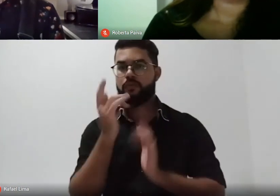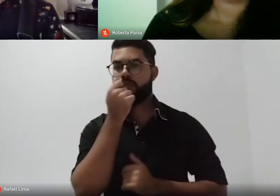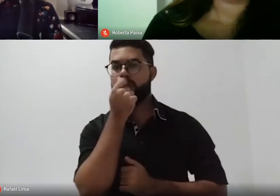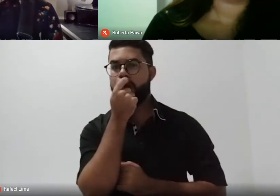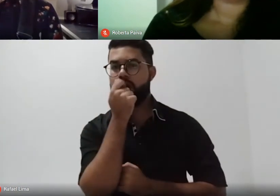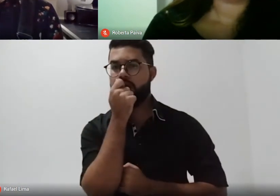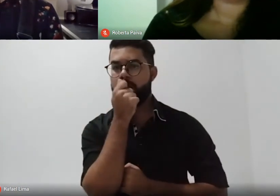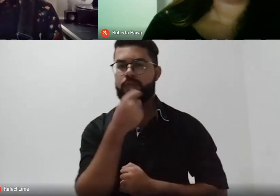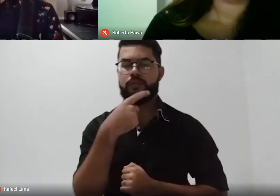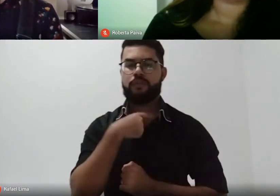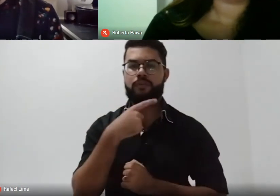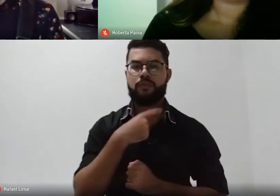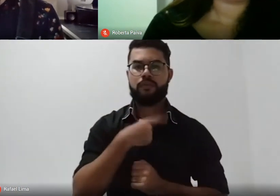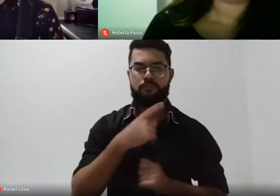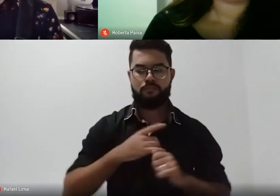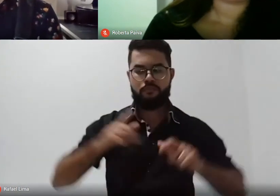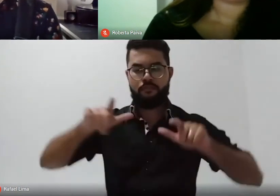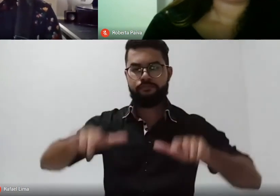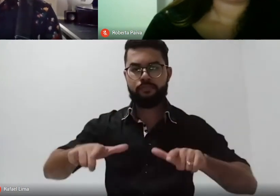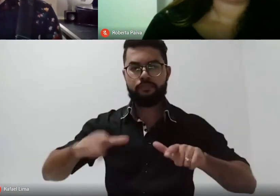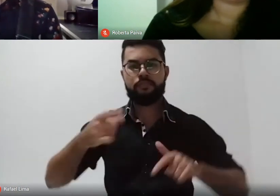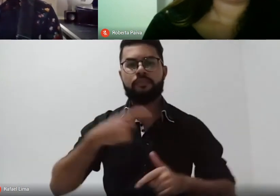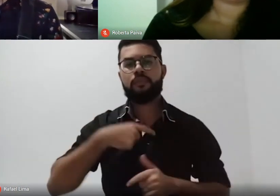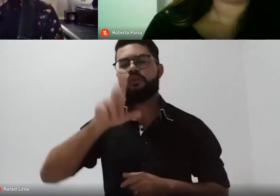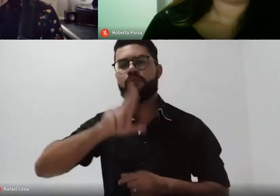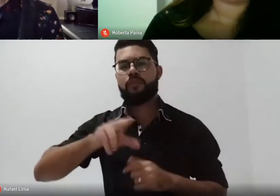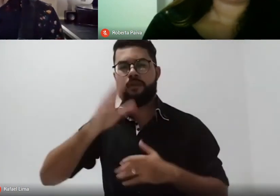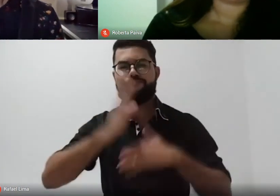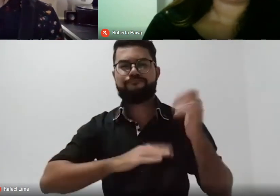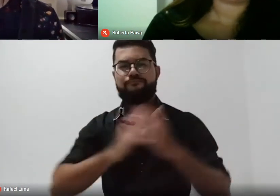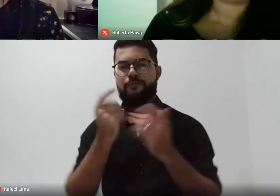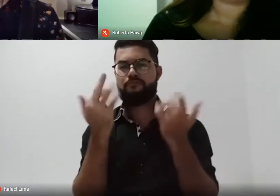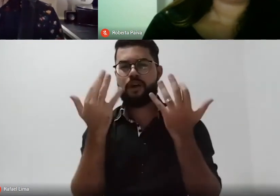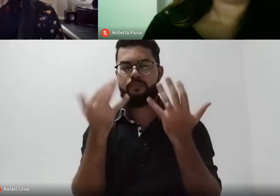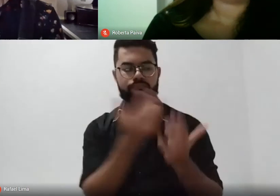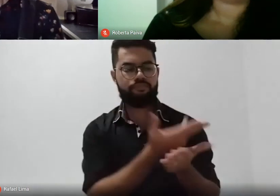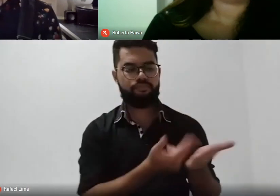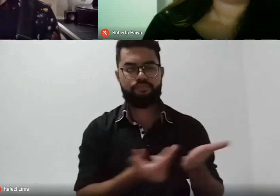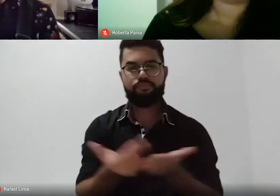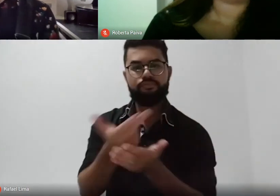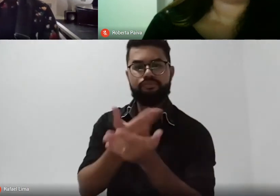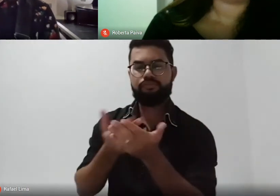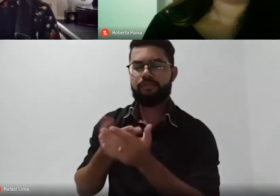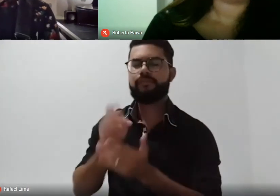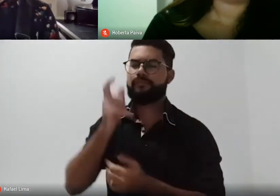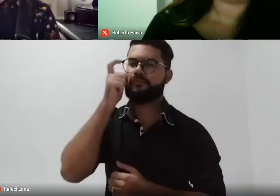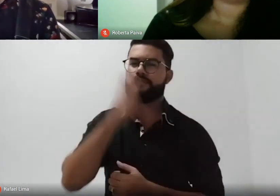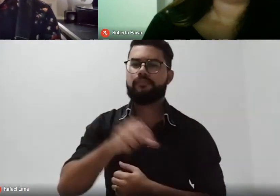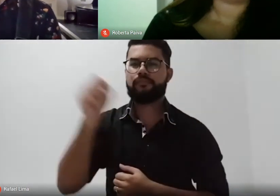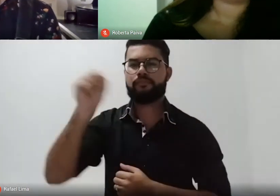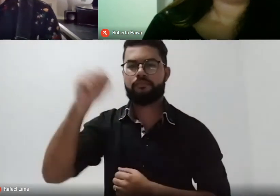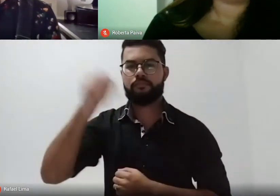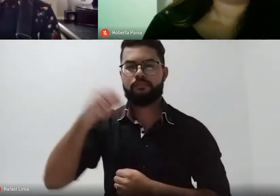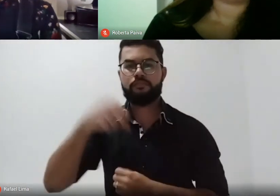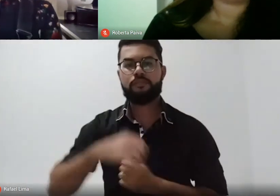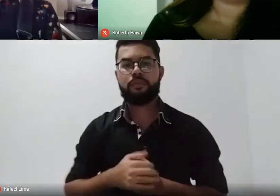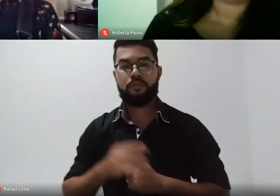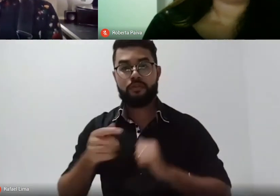tá? Então tem toda essa parte, exercício de traço à mão livre, a gente acha isso bem interessante, né? Para o profissional de